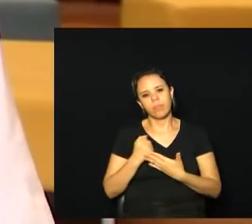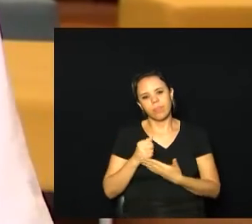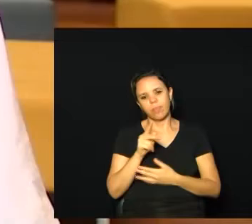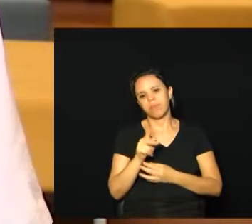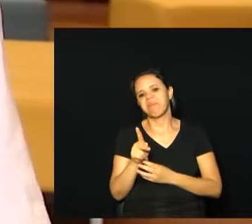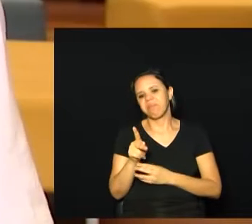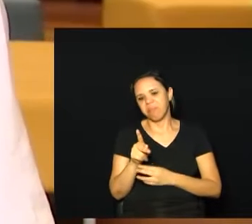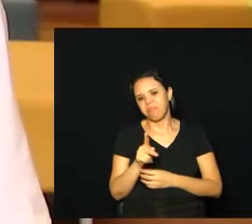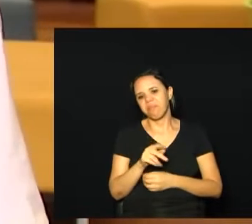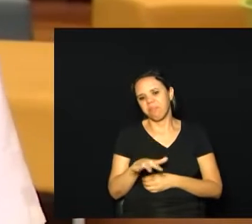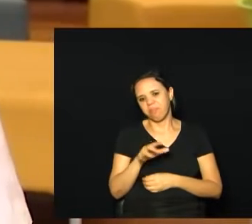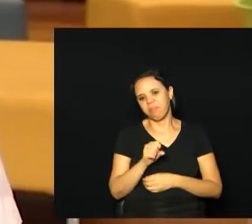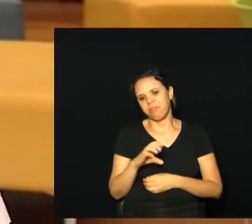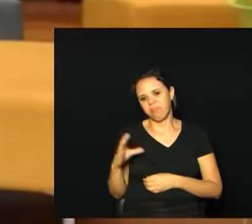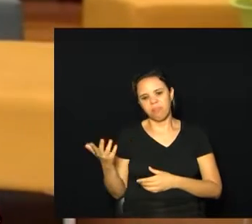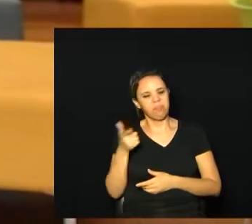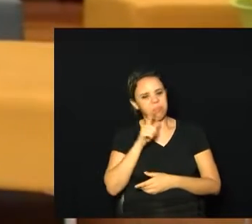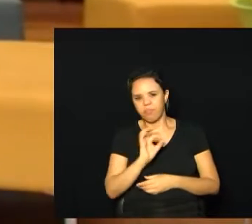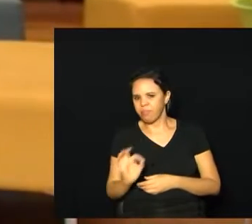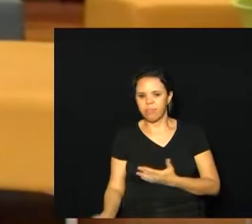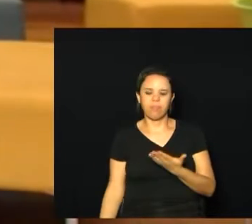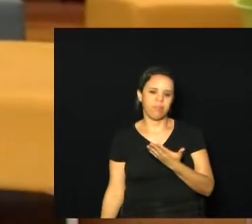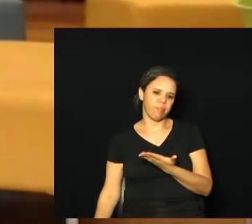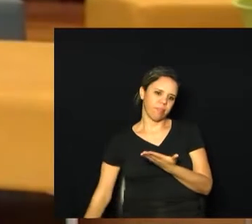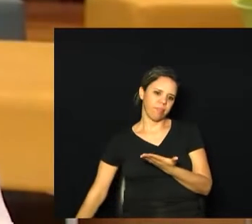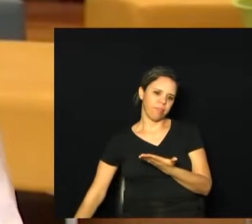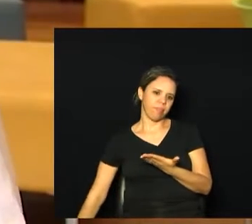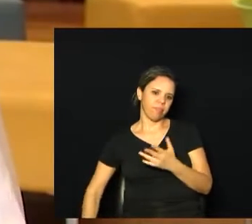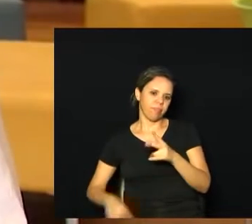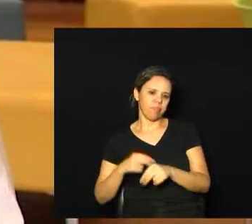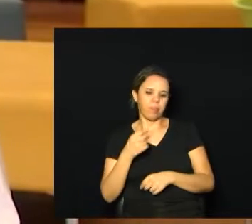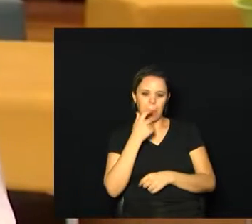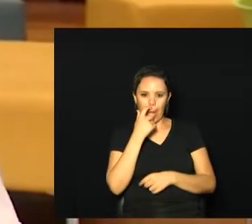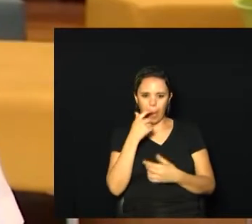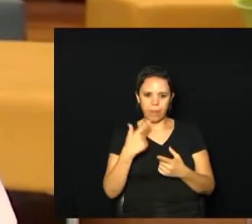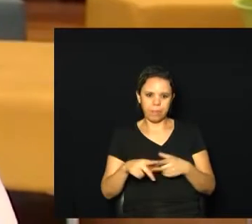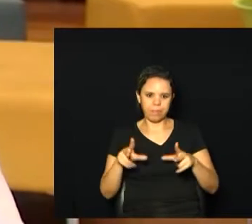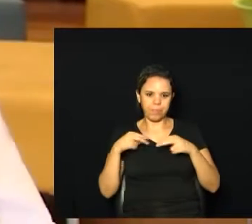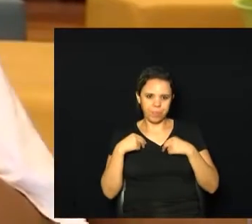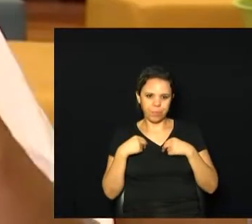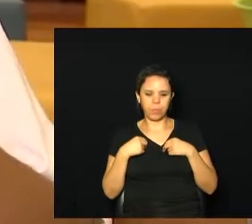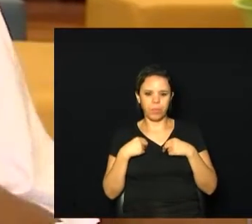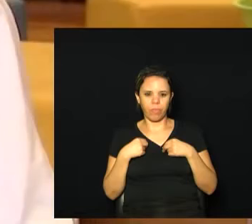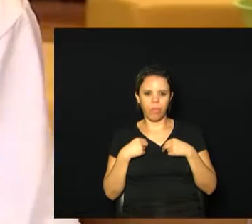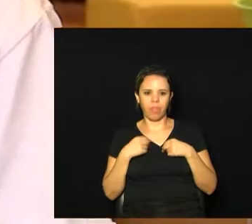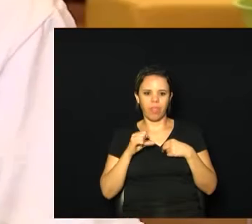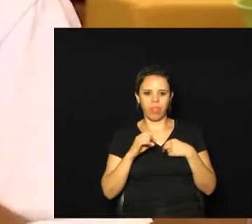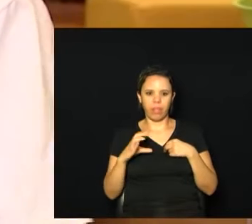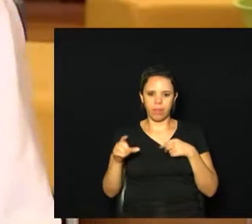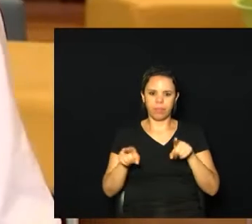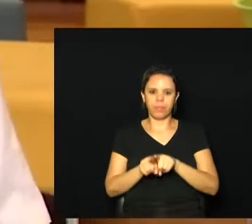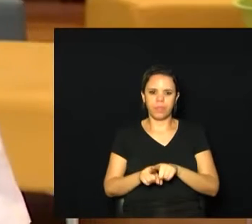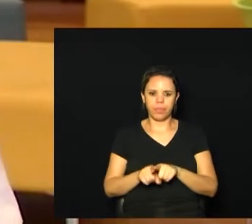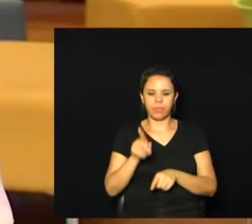tutores, professores do Senac, não teria alcançado nem um pouco esse prêmio, porque esse mérito, além de ser meu, é um pouco do Senac Campinas, um pouco